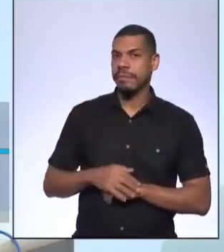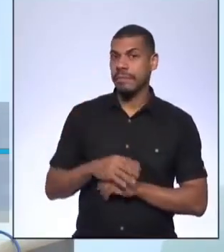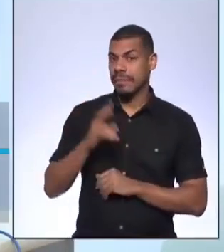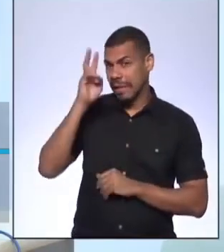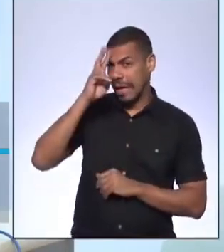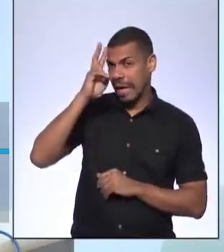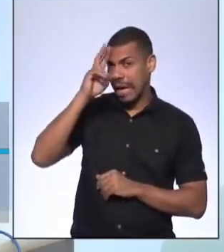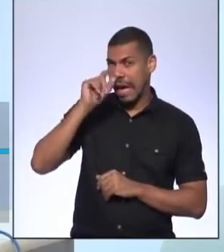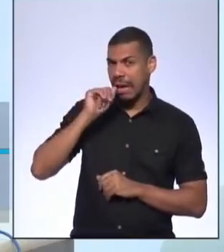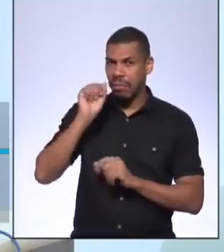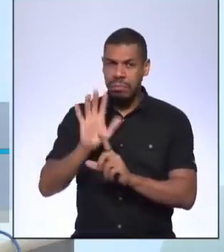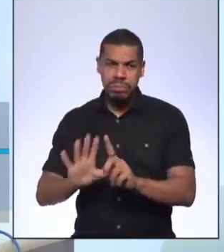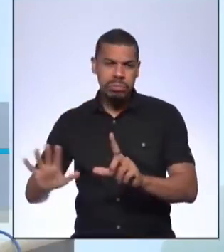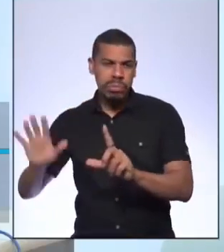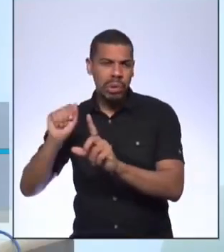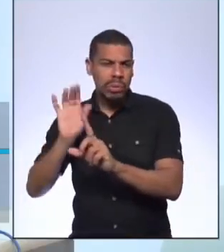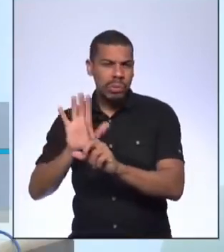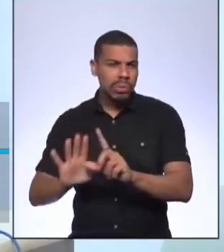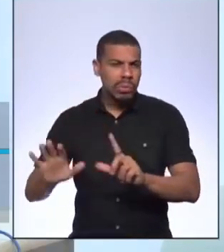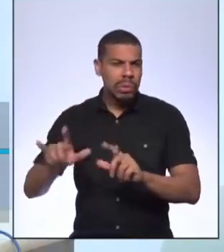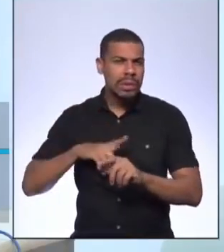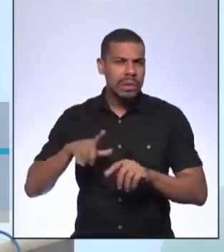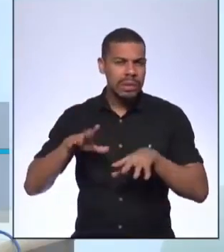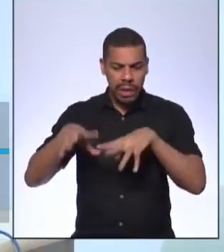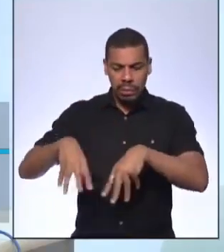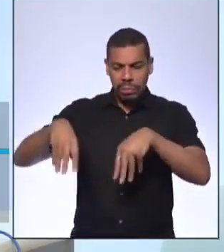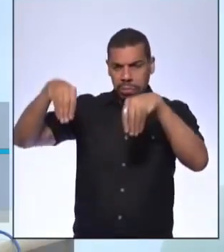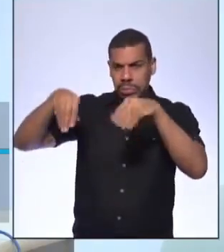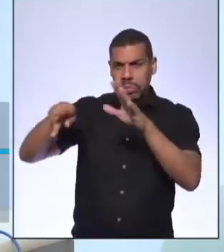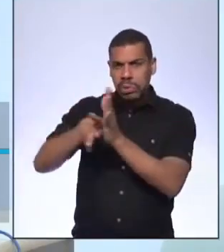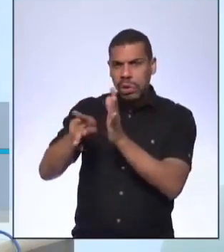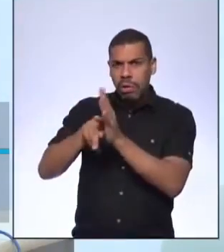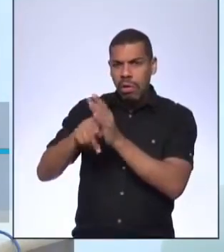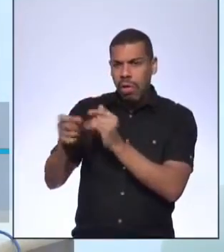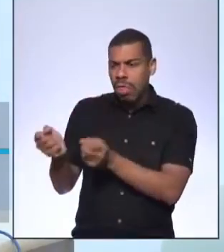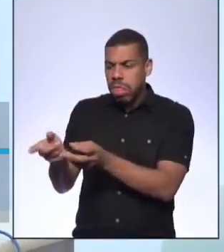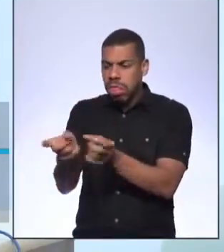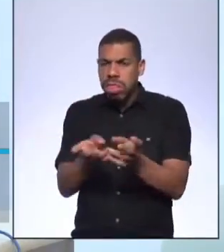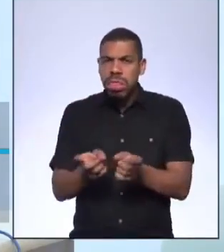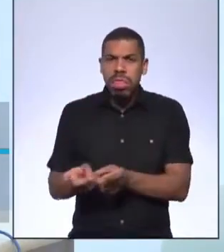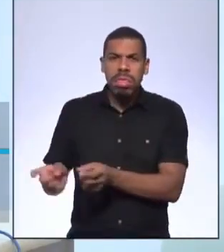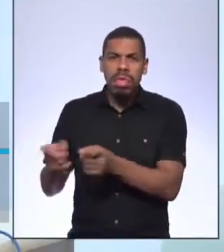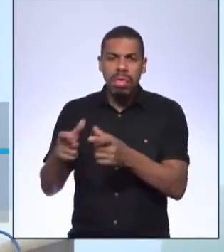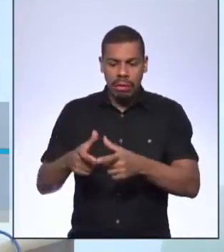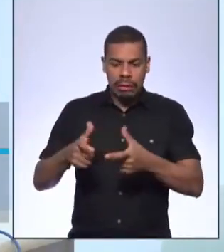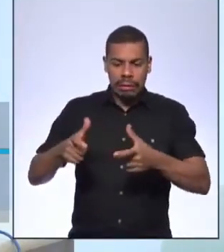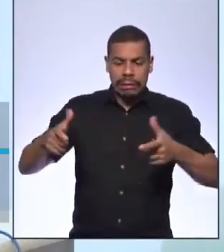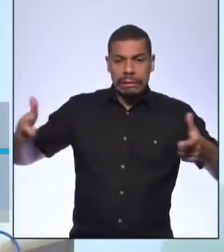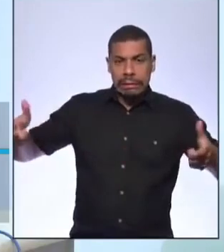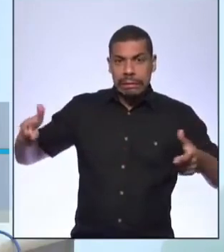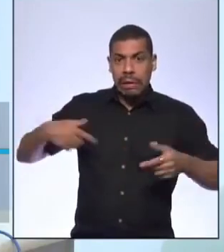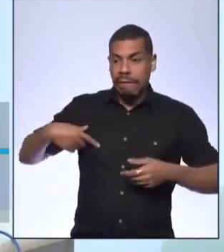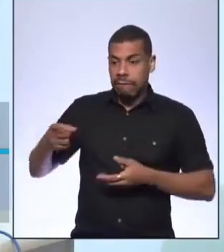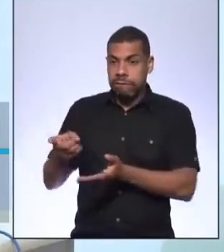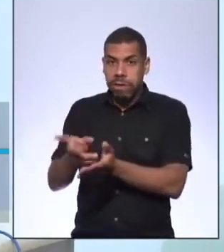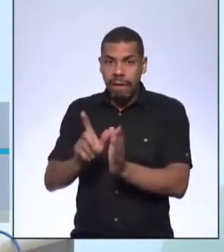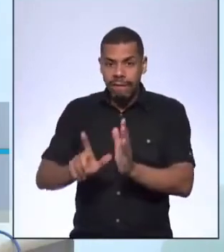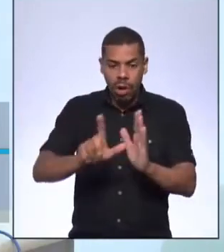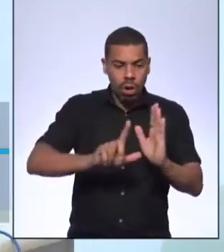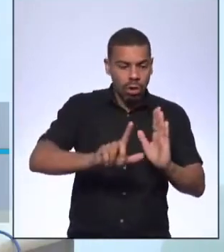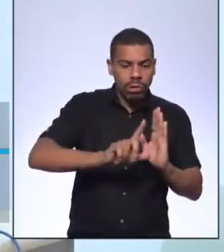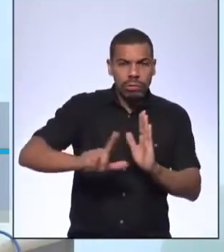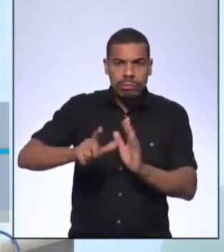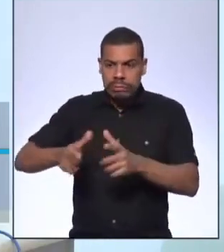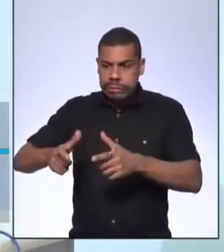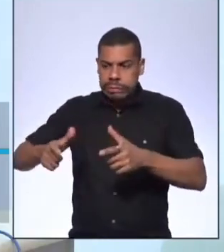até lembrar lá da imagem, tinha um templo ao fundo, o mercado era bastante grande, tinha um comércio efervescente, né? Um